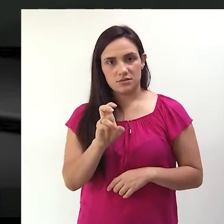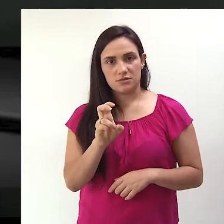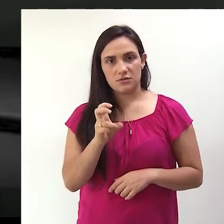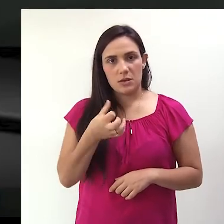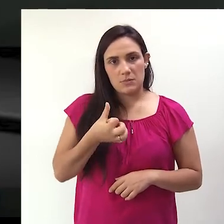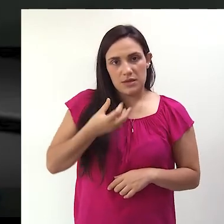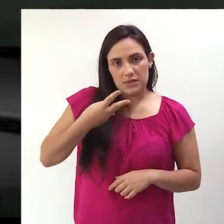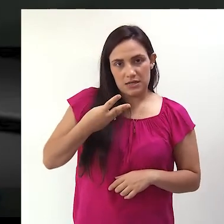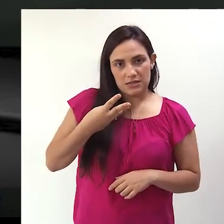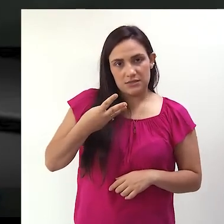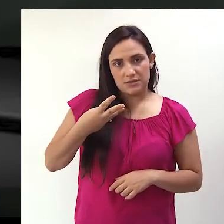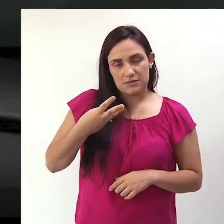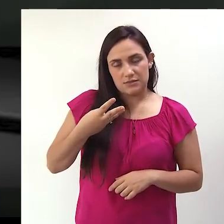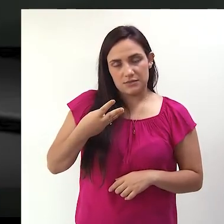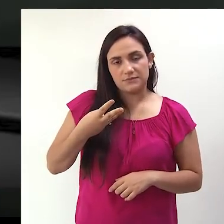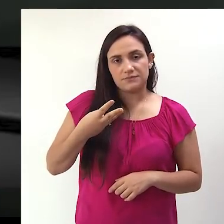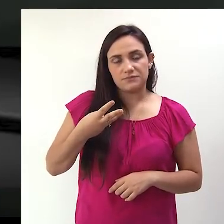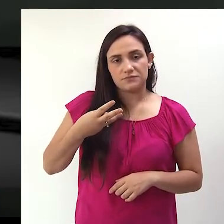99-225-6397.